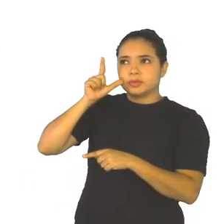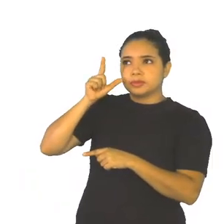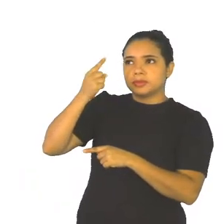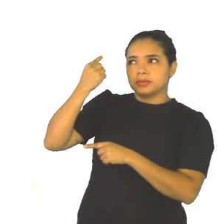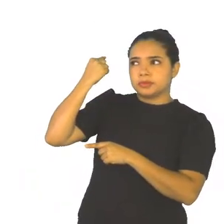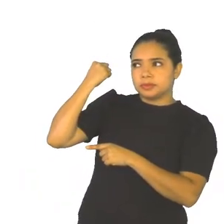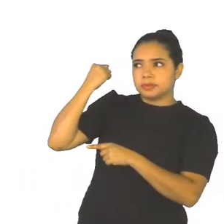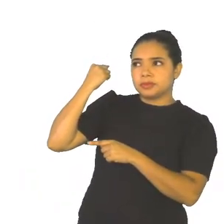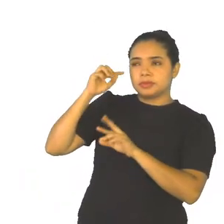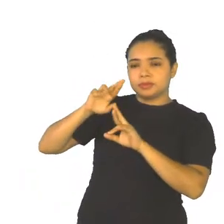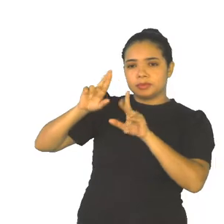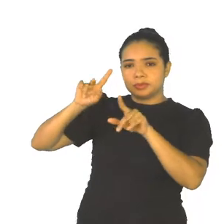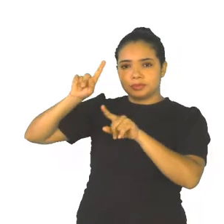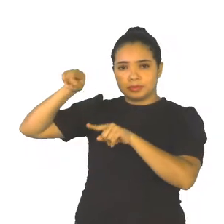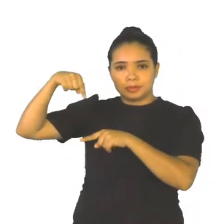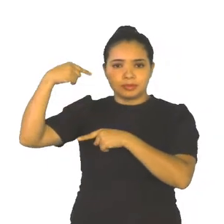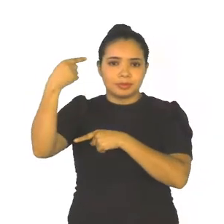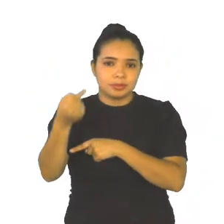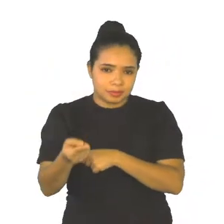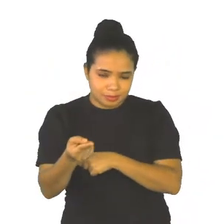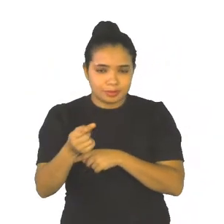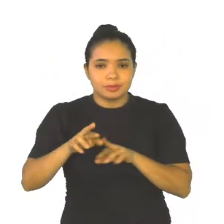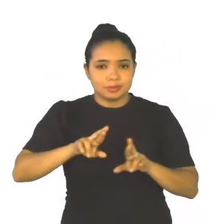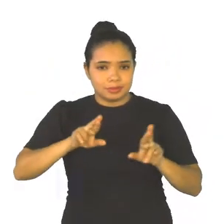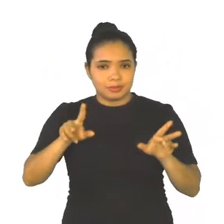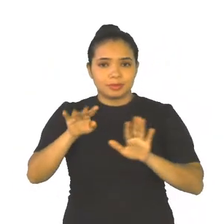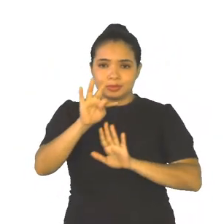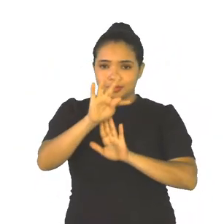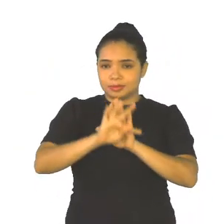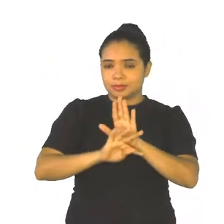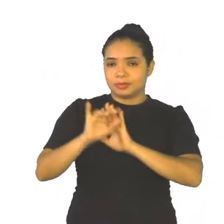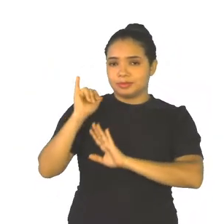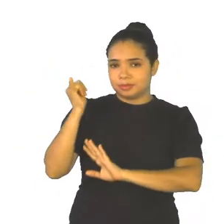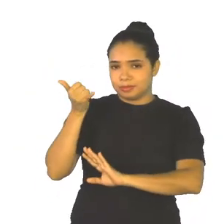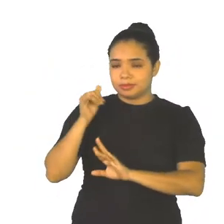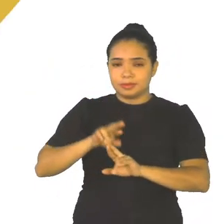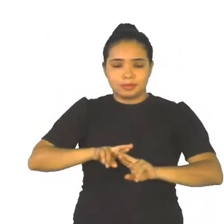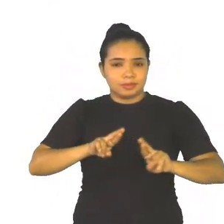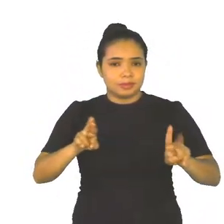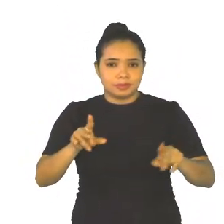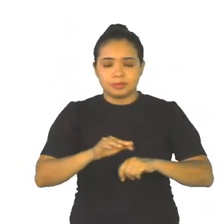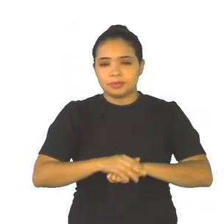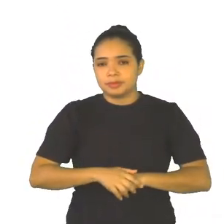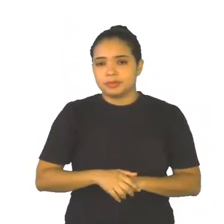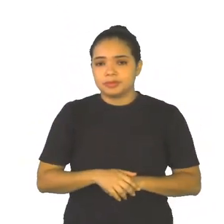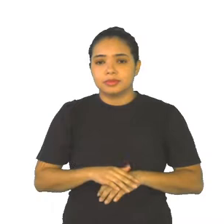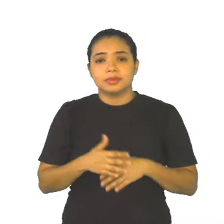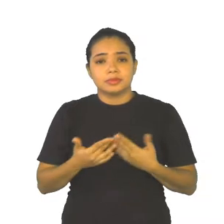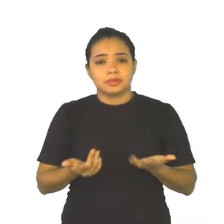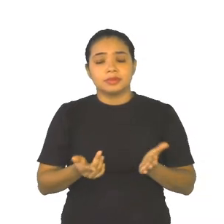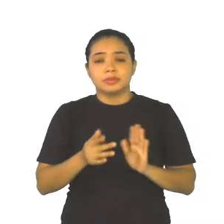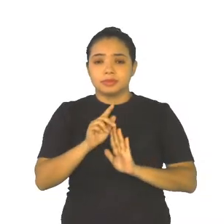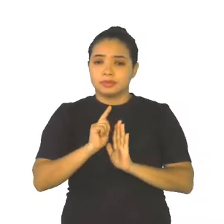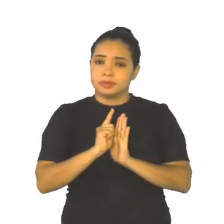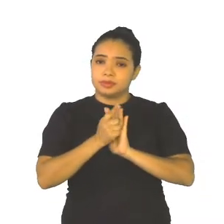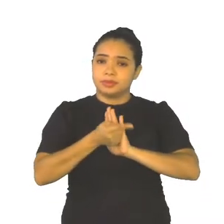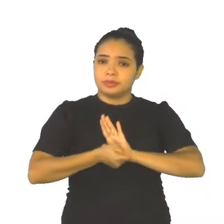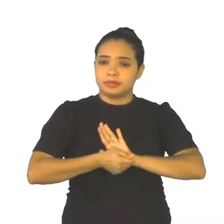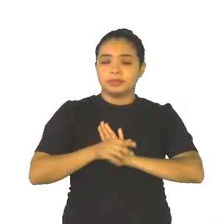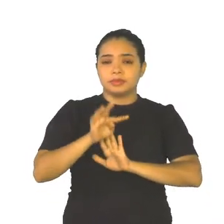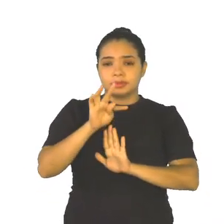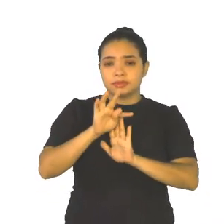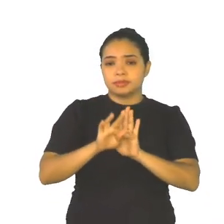contexto necessário para compreender a narrativa também não será o mesmo. Esse gênero textual, ele